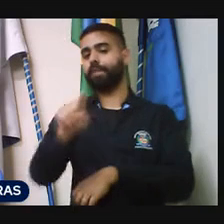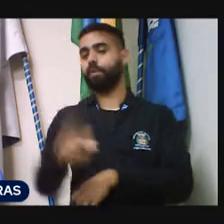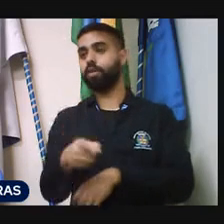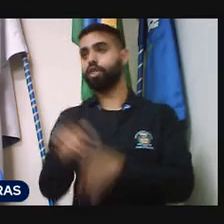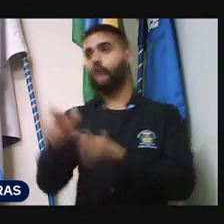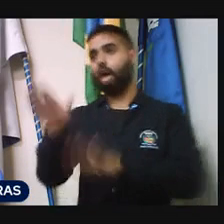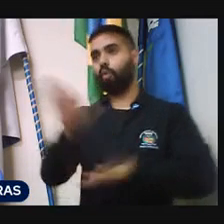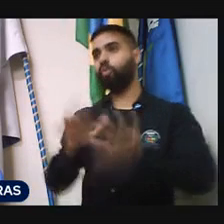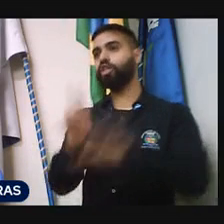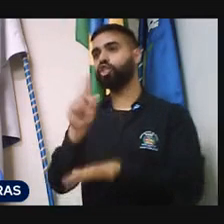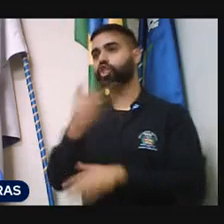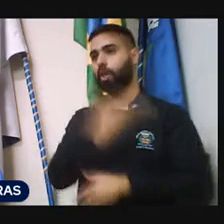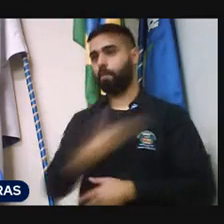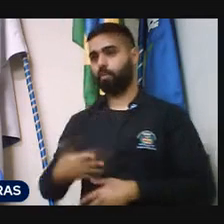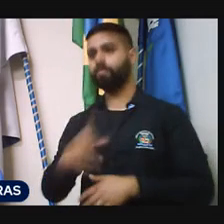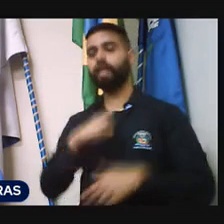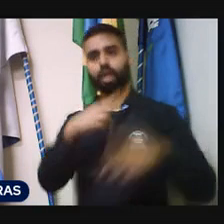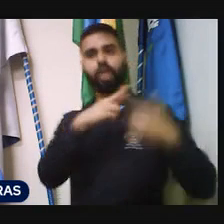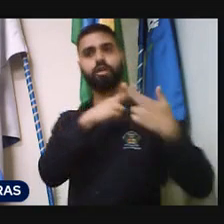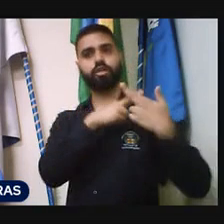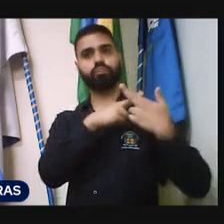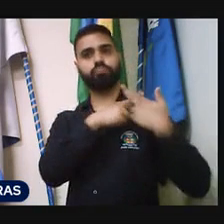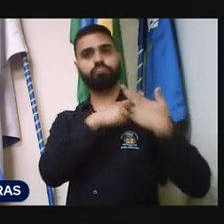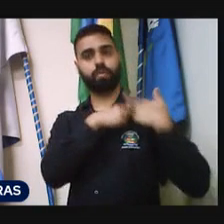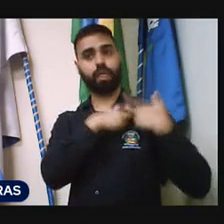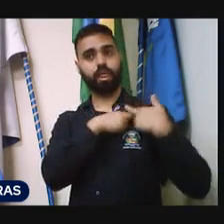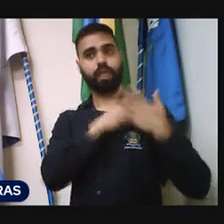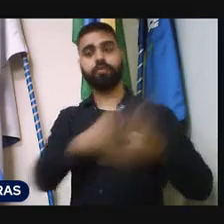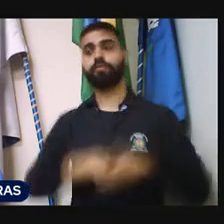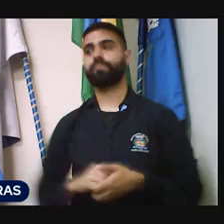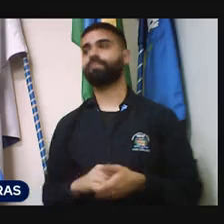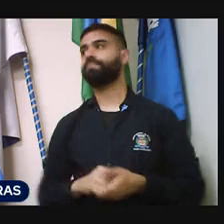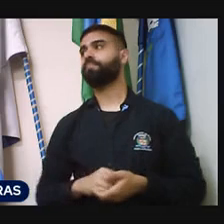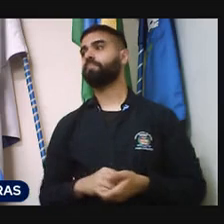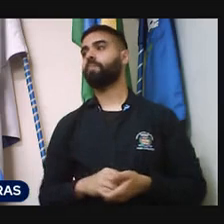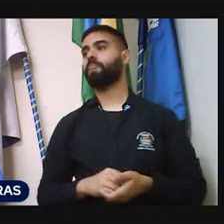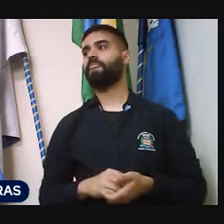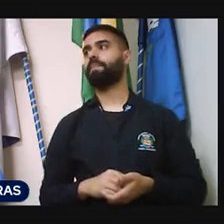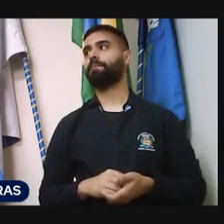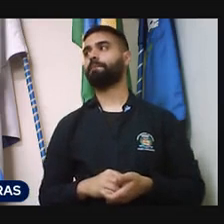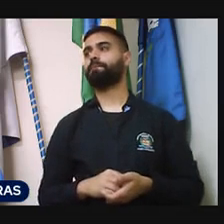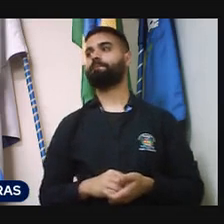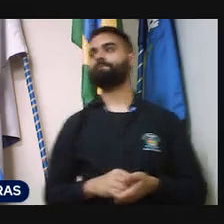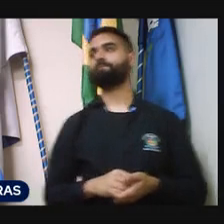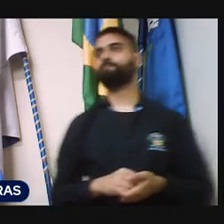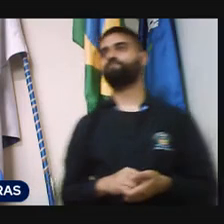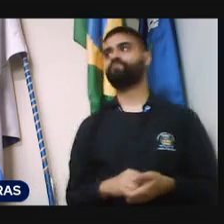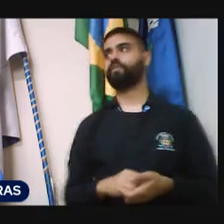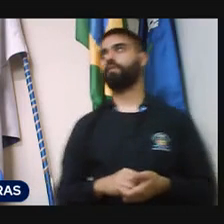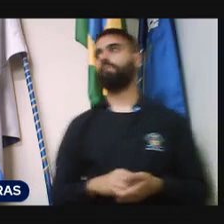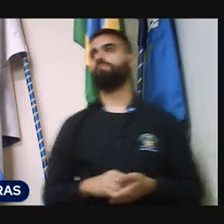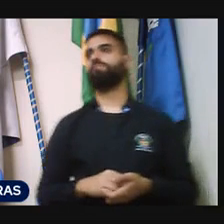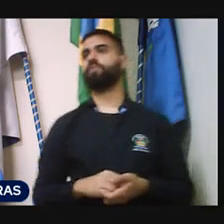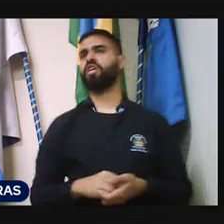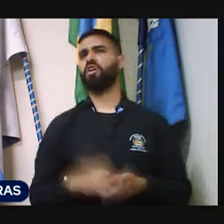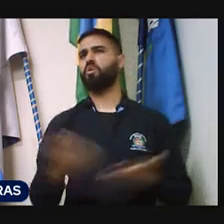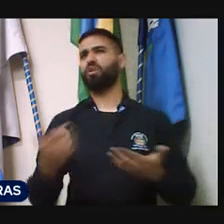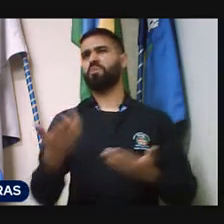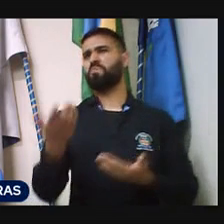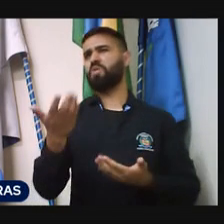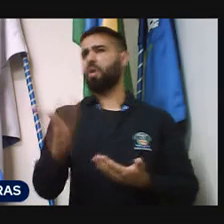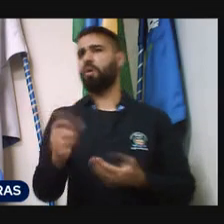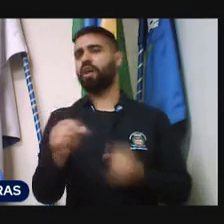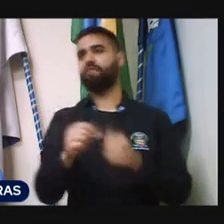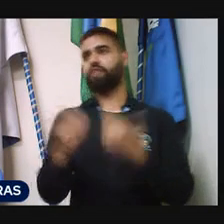dinheiro público a responsabilidade e funcionamento da câmera hoje não quero fazer comparação